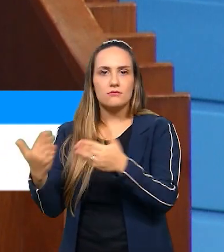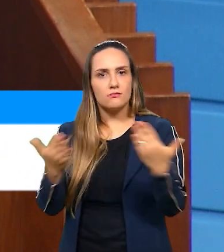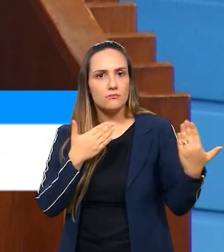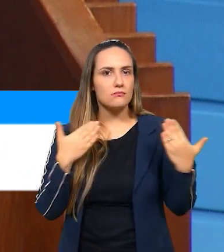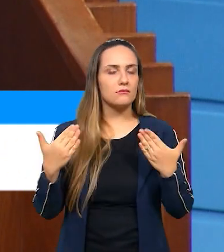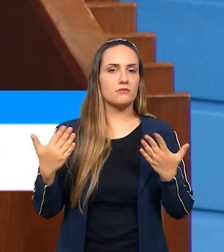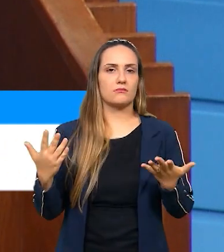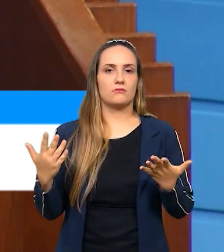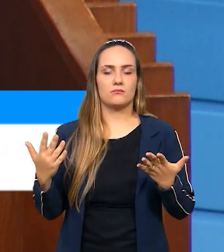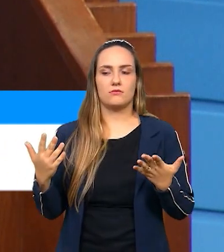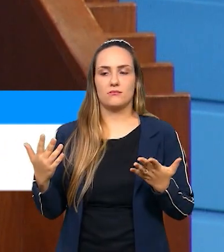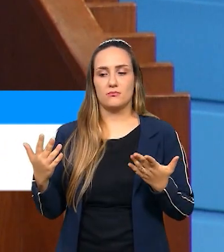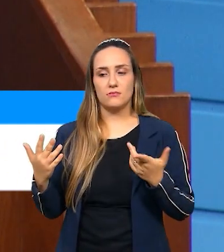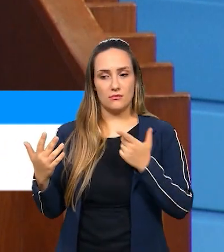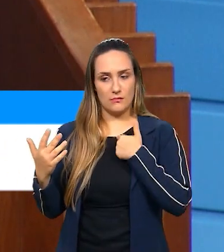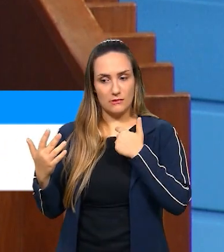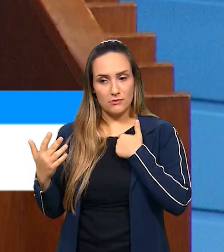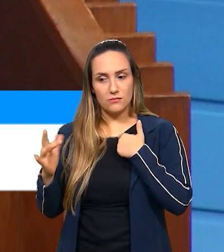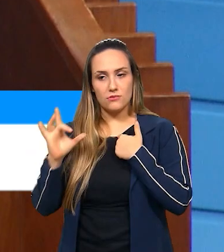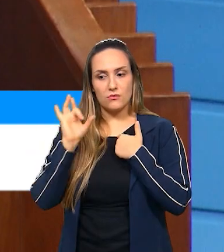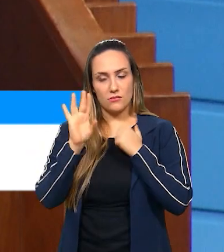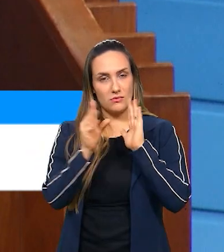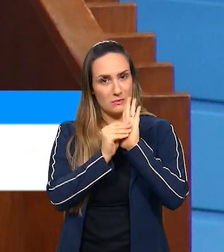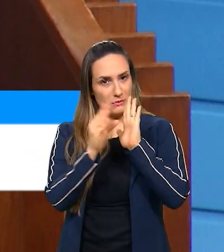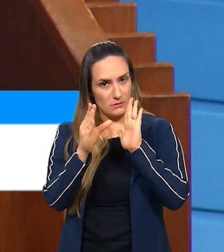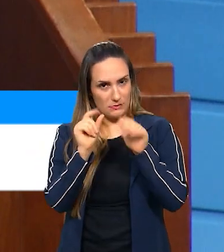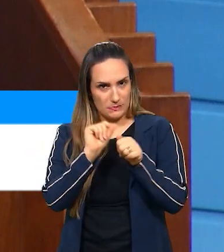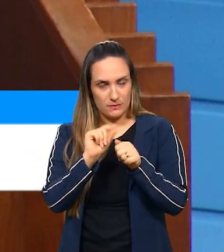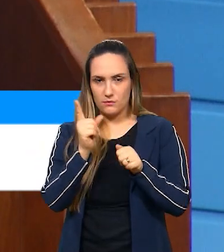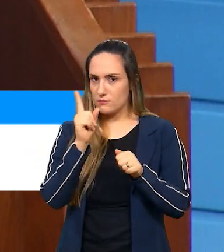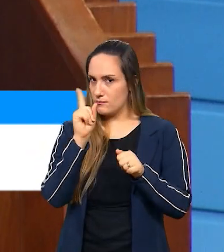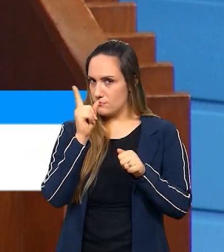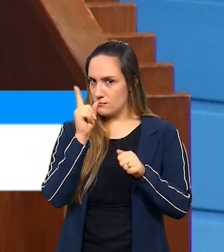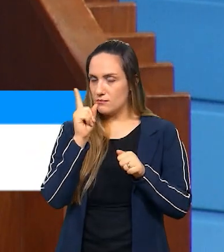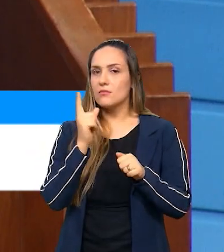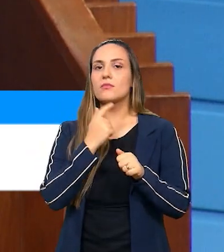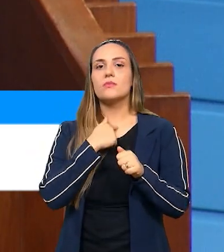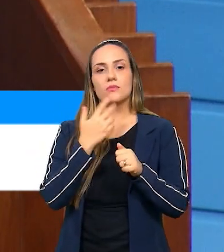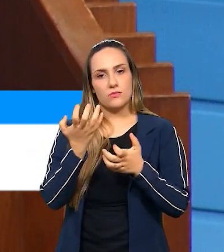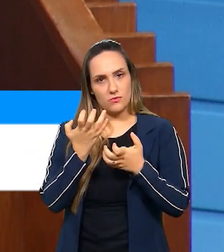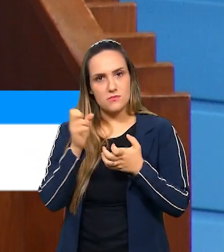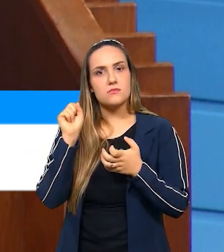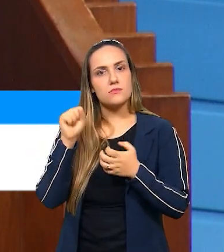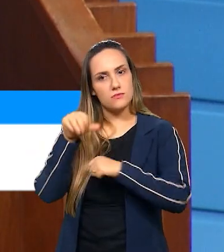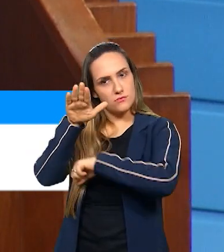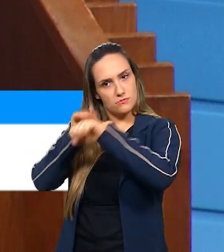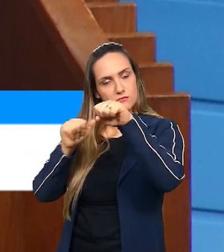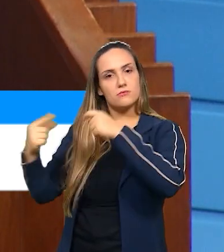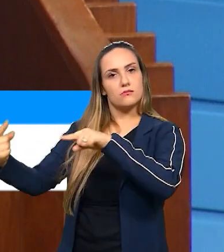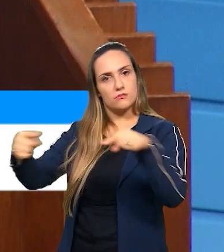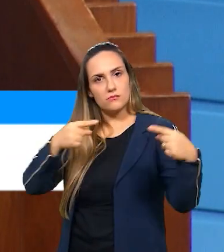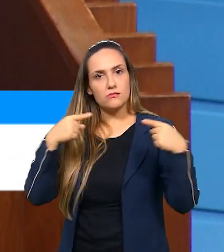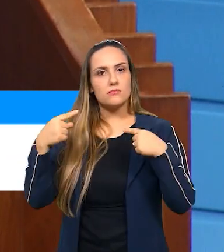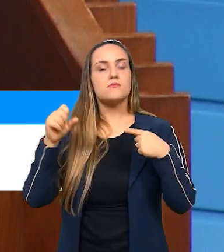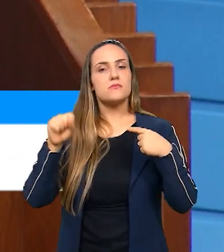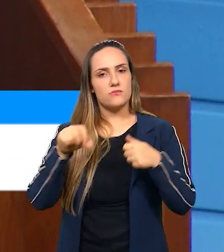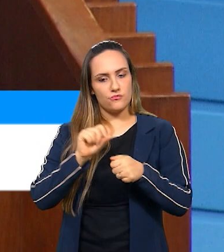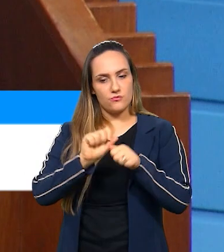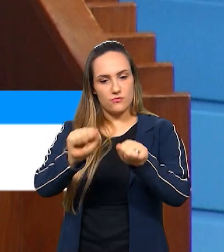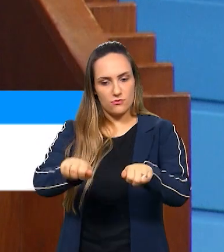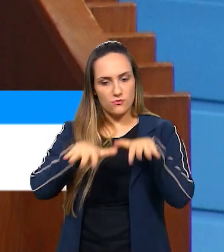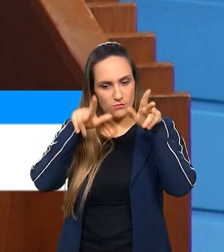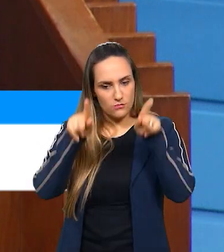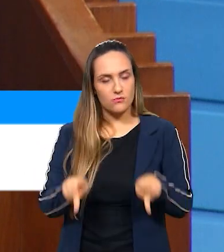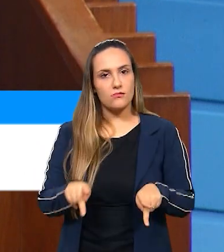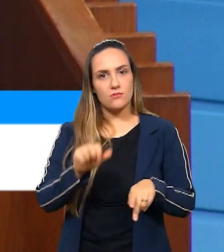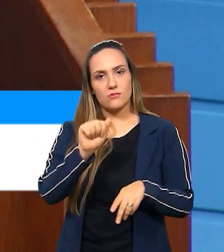Eu pretendo, senhor presidente, além de fazer essas indicações, trazer para essa casa essa discussão,